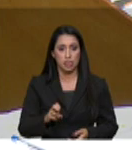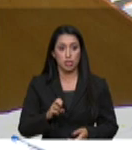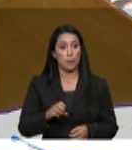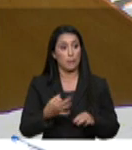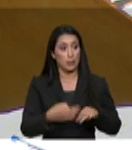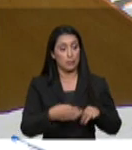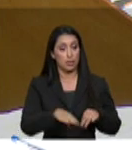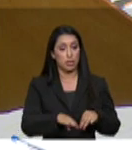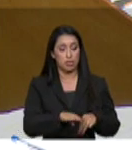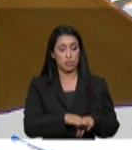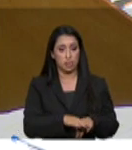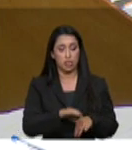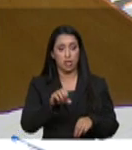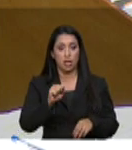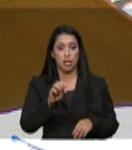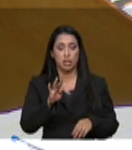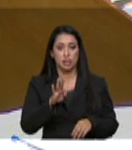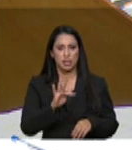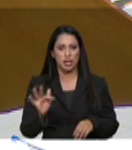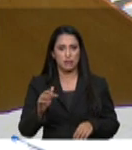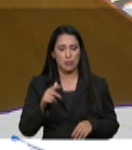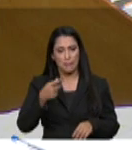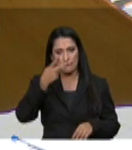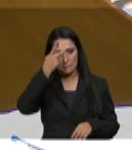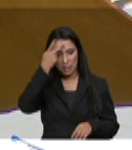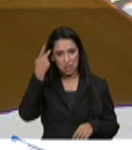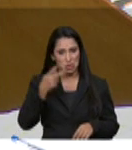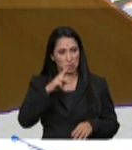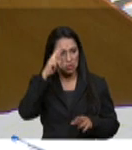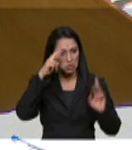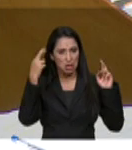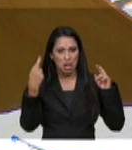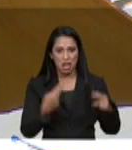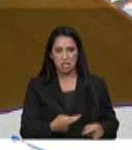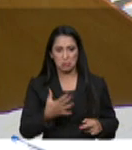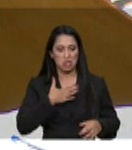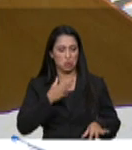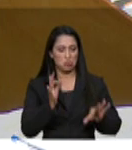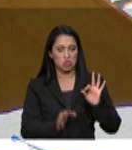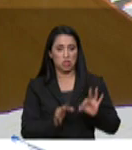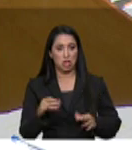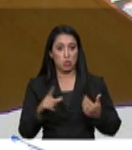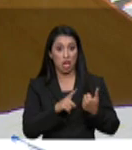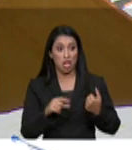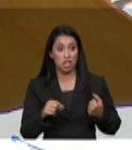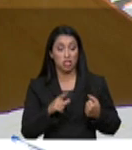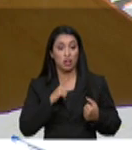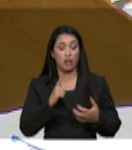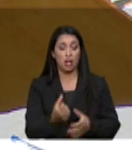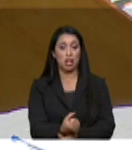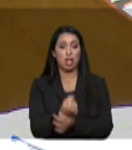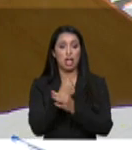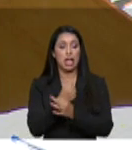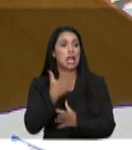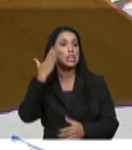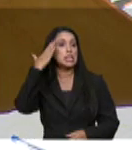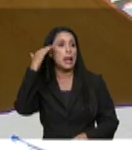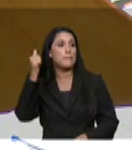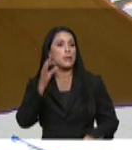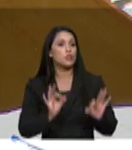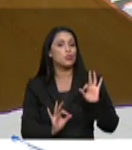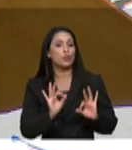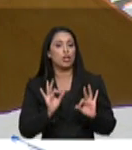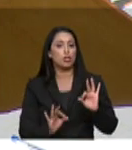pessoas que não são Geniais Na minha opinião não tem o meu respeito como juristas lá naquele artigo garante isso notável saber jurídico